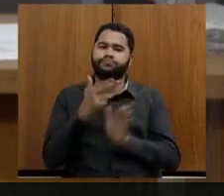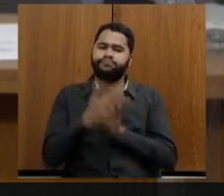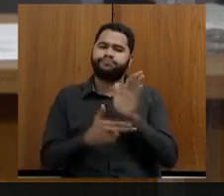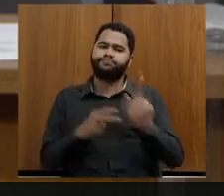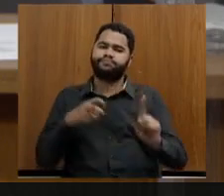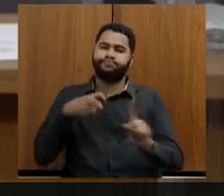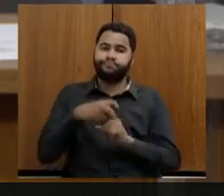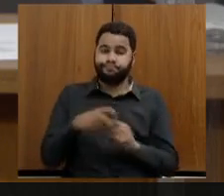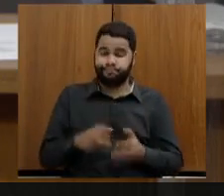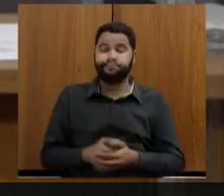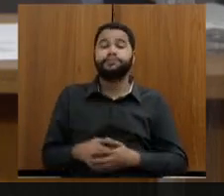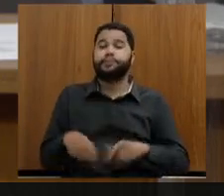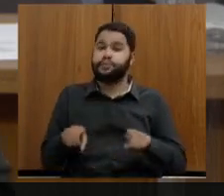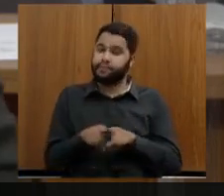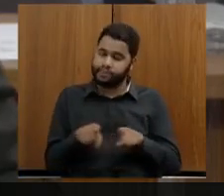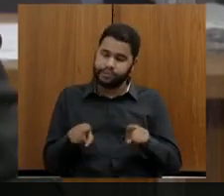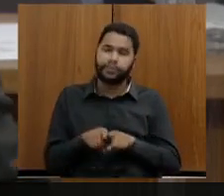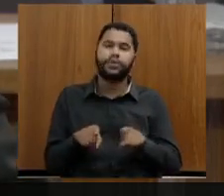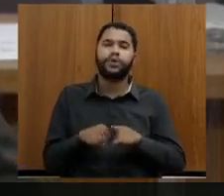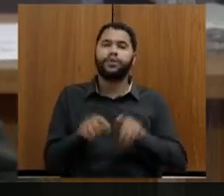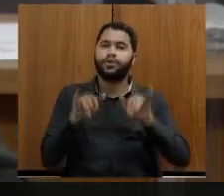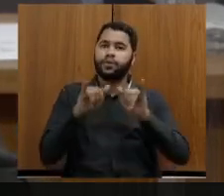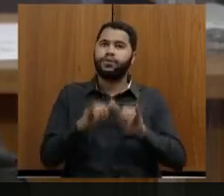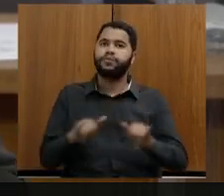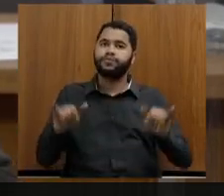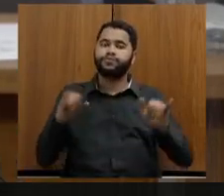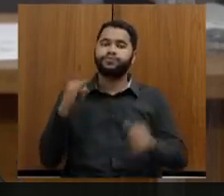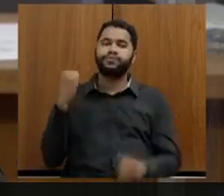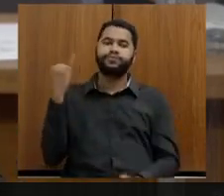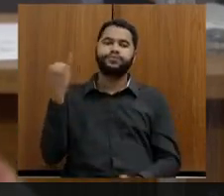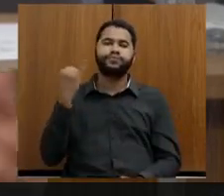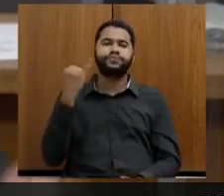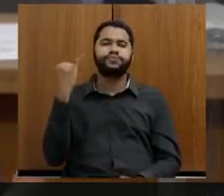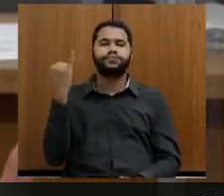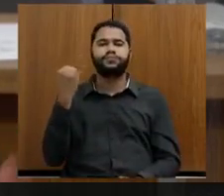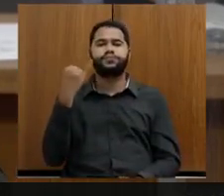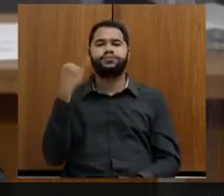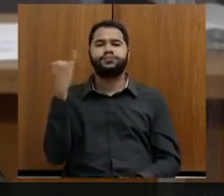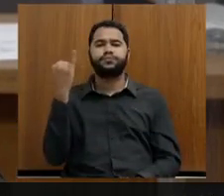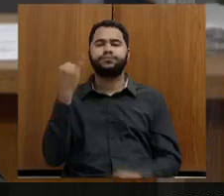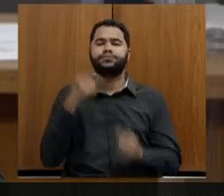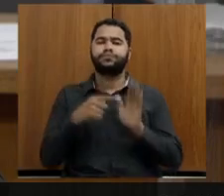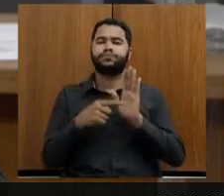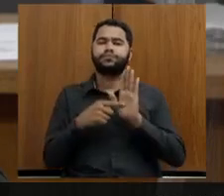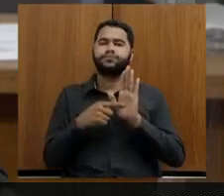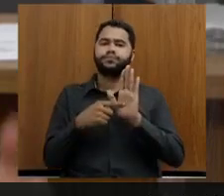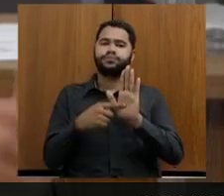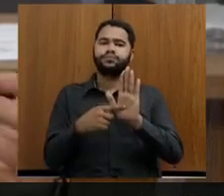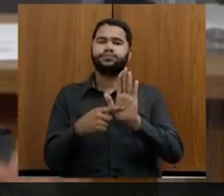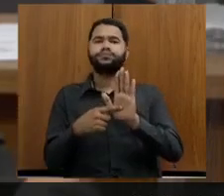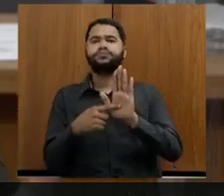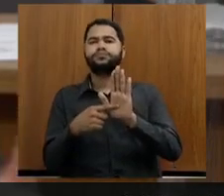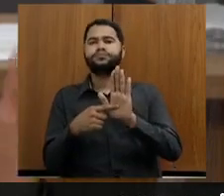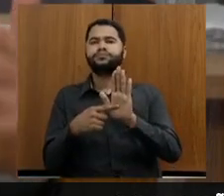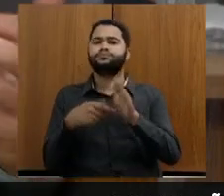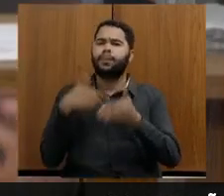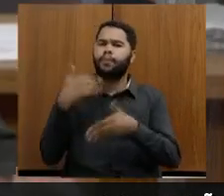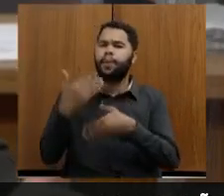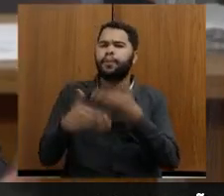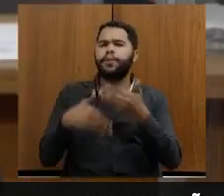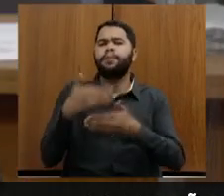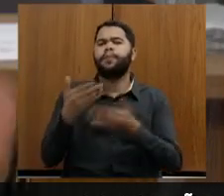dá uma notícia também a bastante importante mostrando que nós estamos já nos